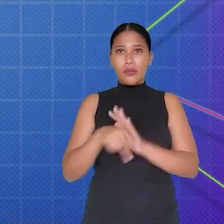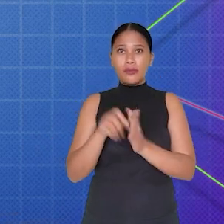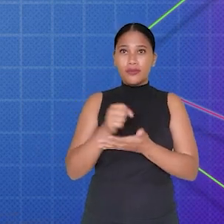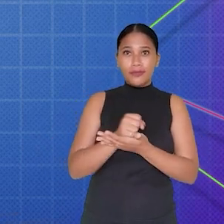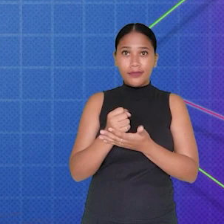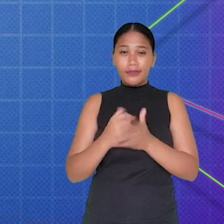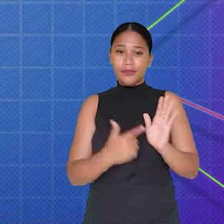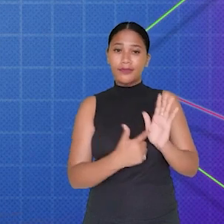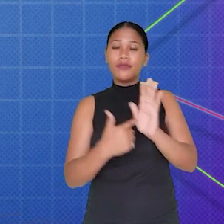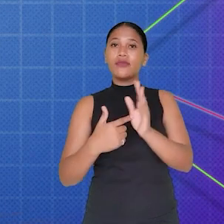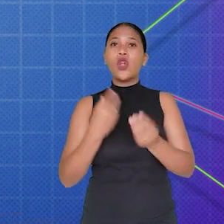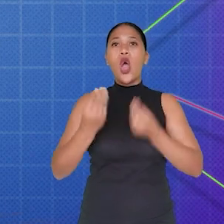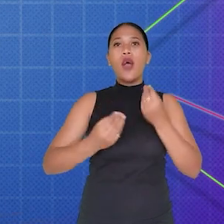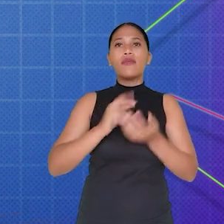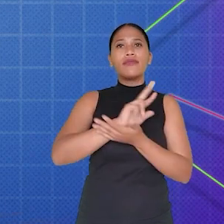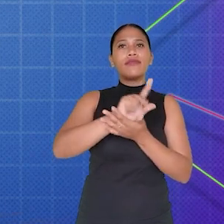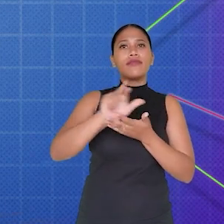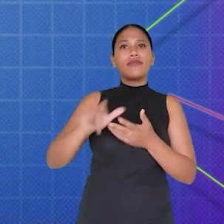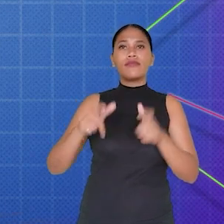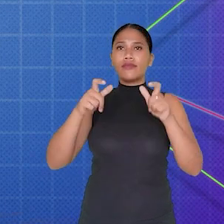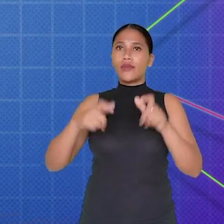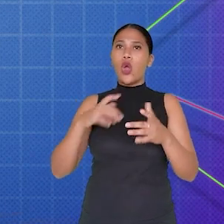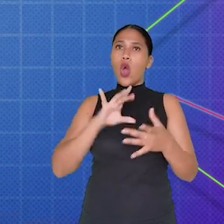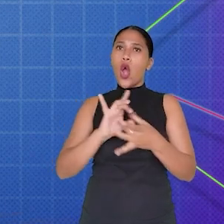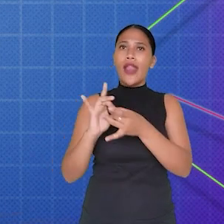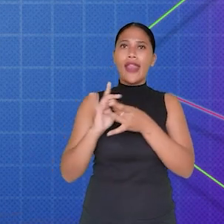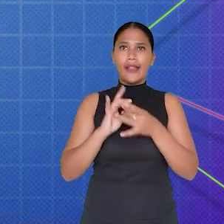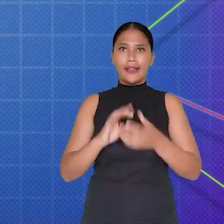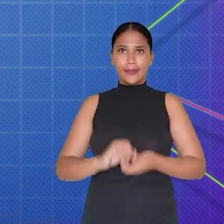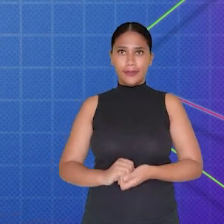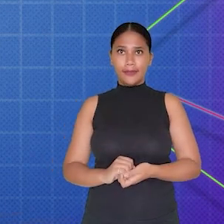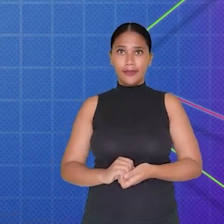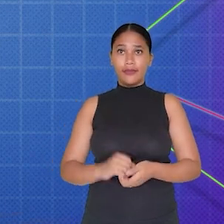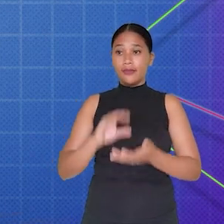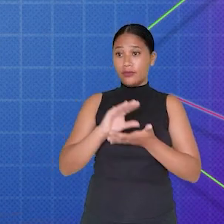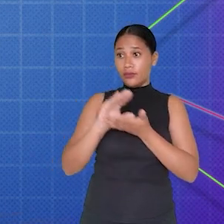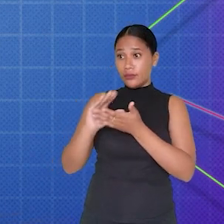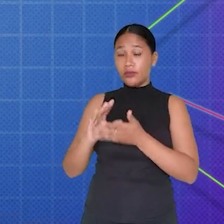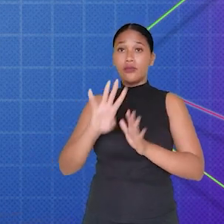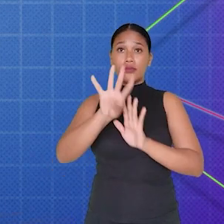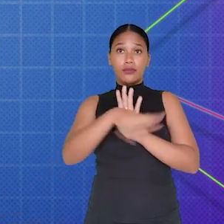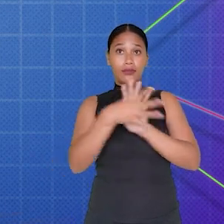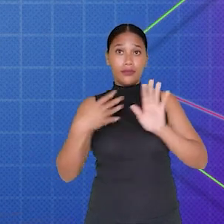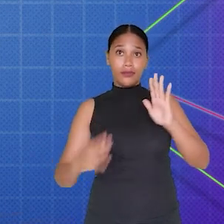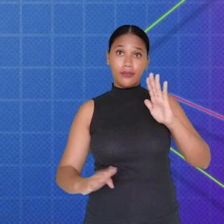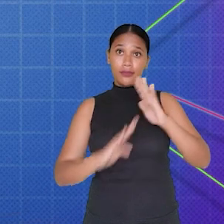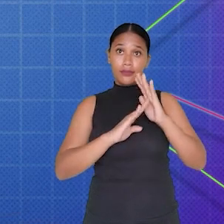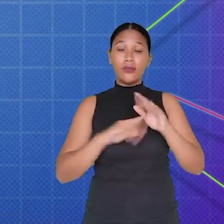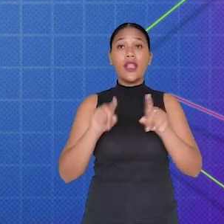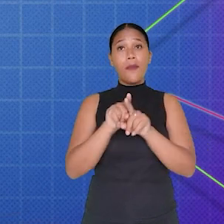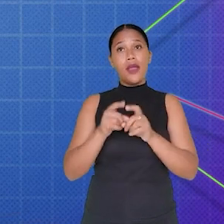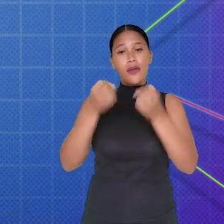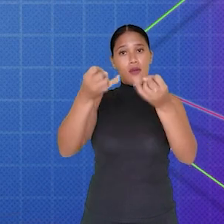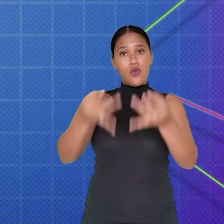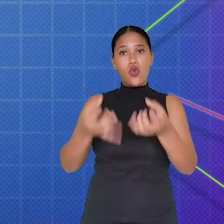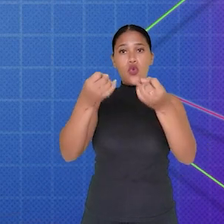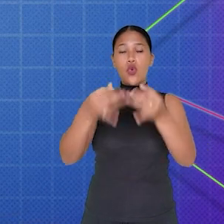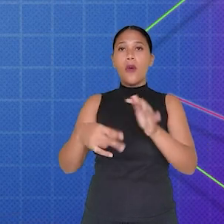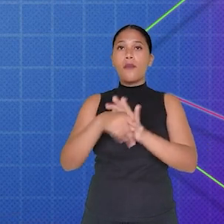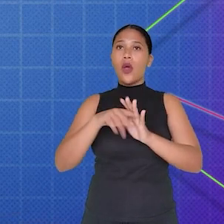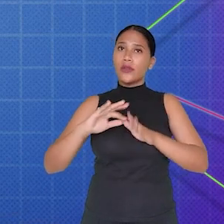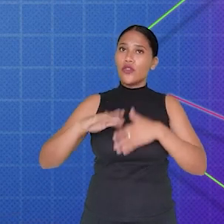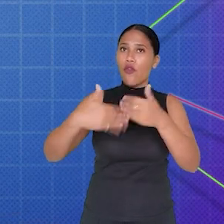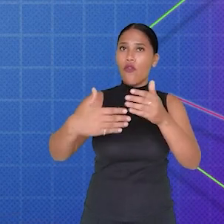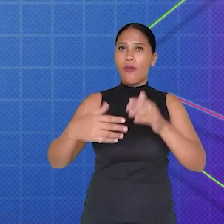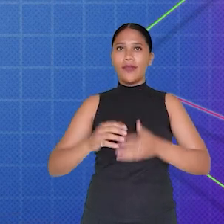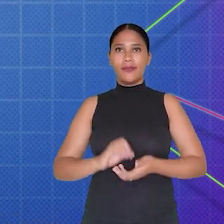Fluxo de jogo. Apresenta o fluxo de jogo e como as diferentes partes do jogo se conectam. Orçamento e prazos. Descreve o orçamento e os